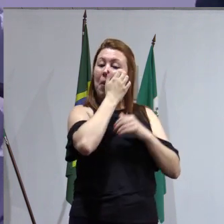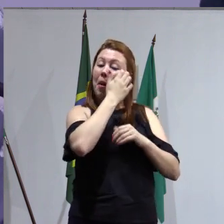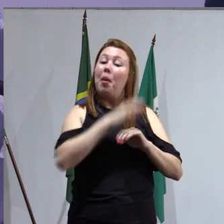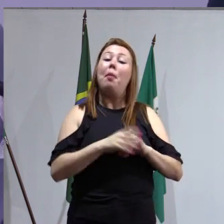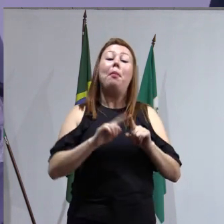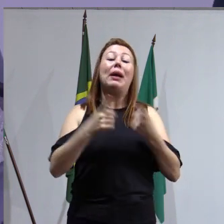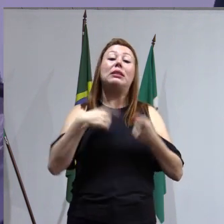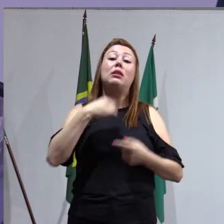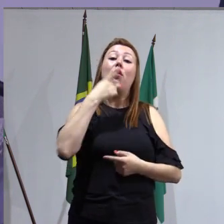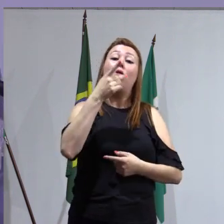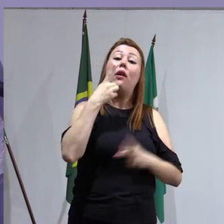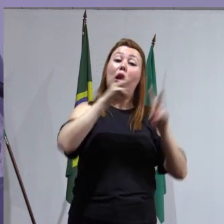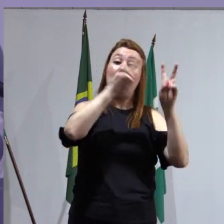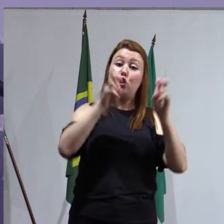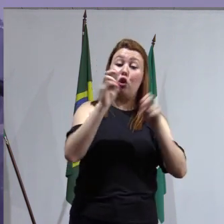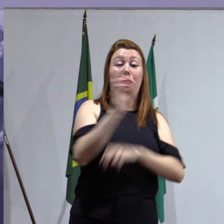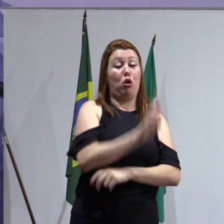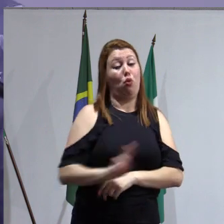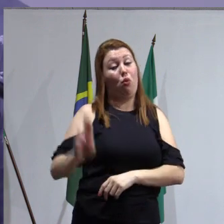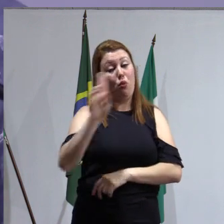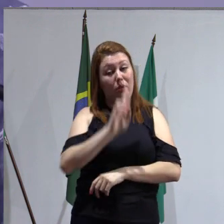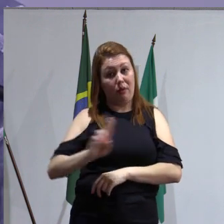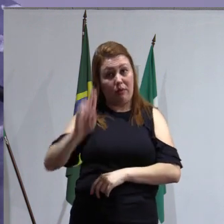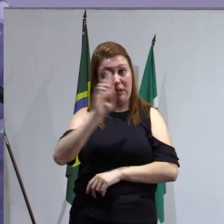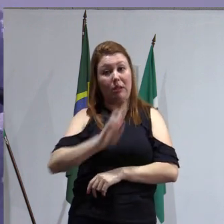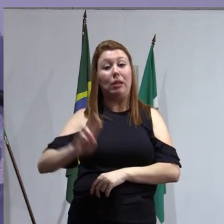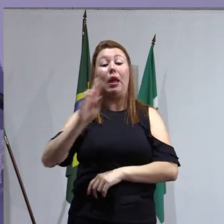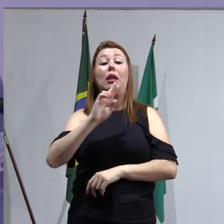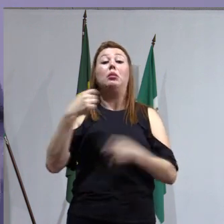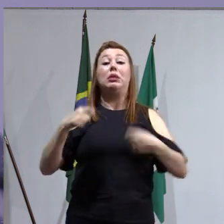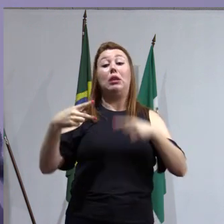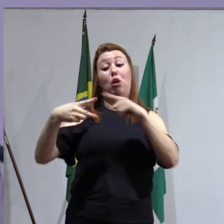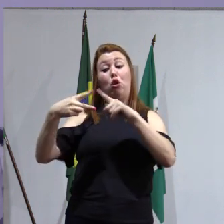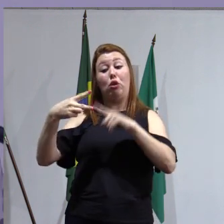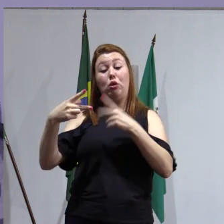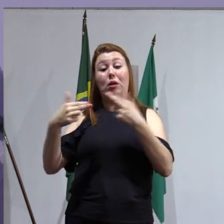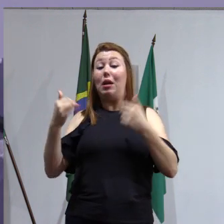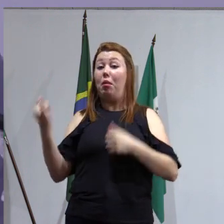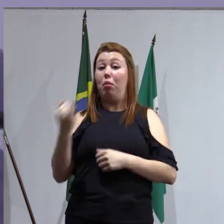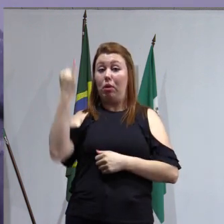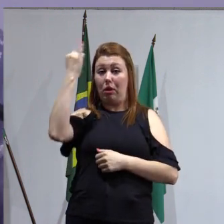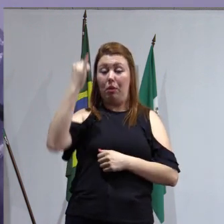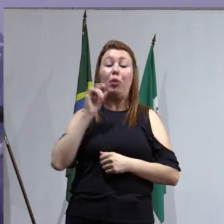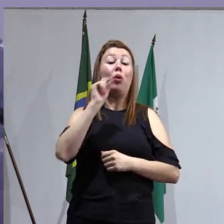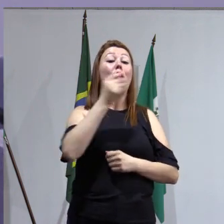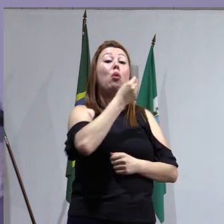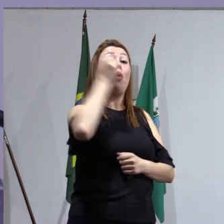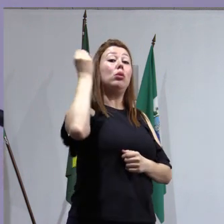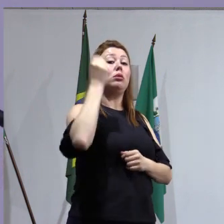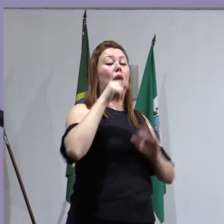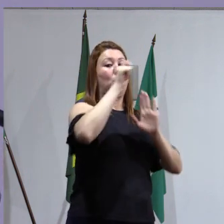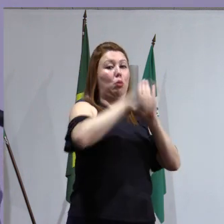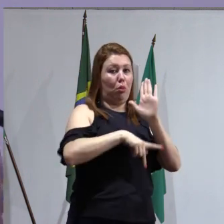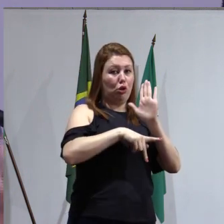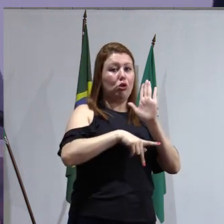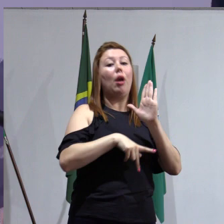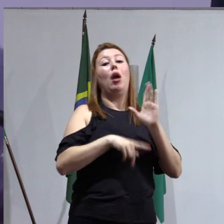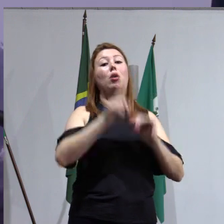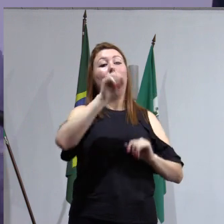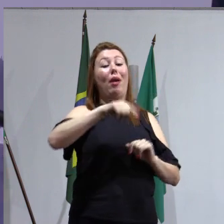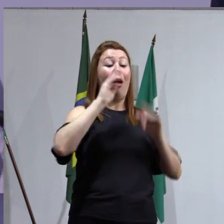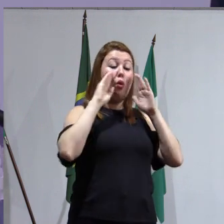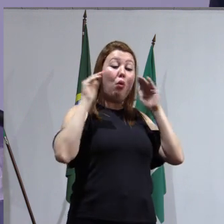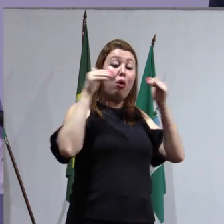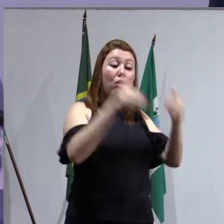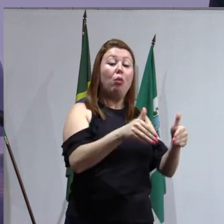enquanto instrumento de desenvolvimento social, o empreendedorismo é muito importante. E é uma coisa que eu gostei muito desse projeto, essa